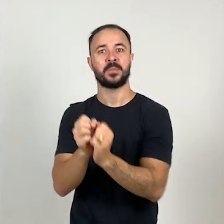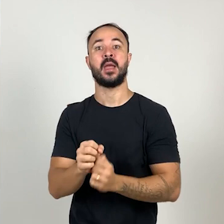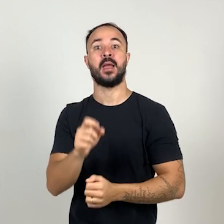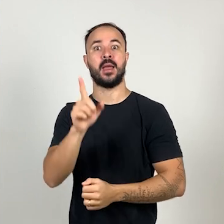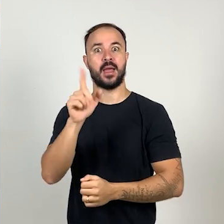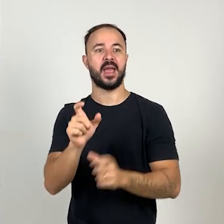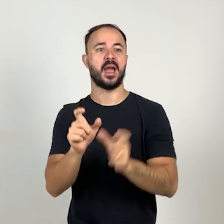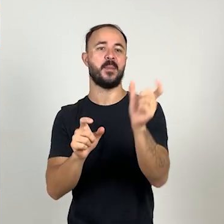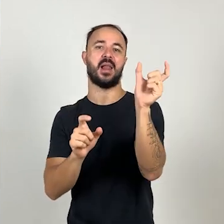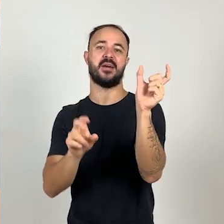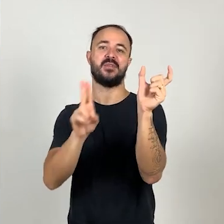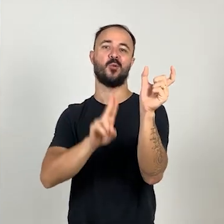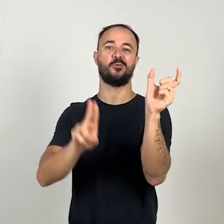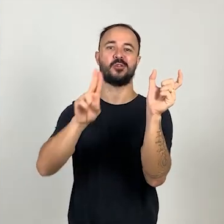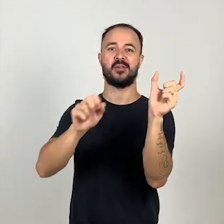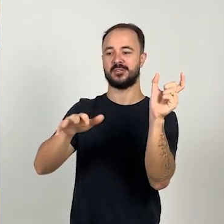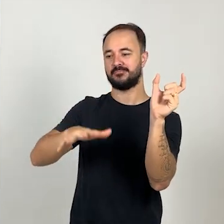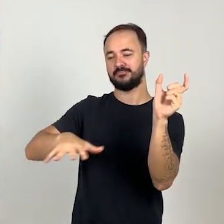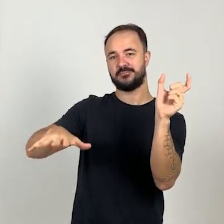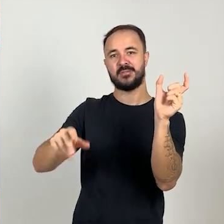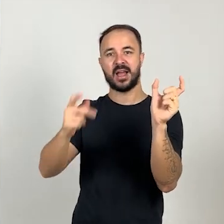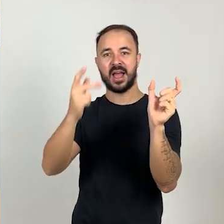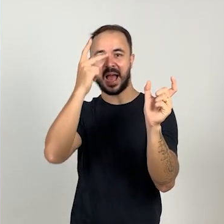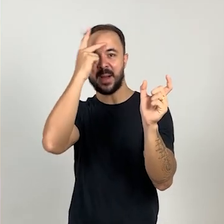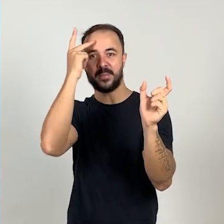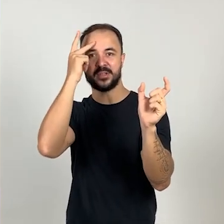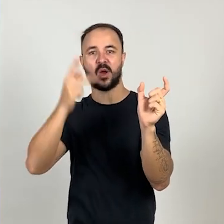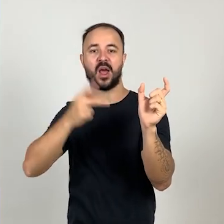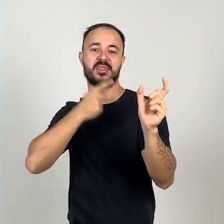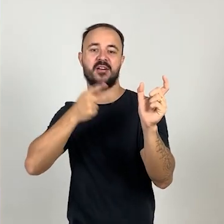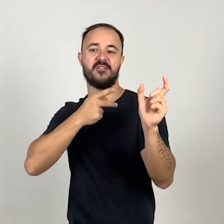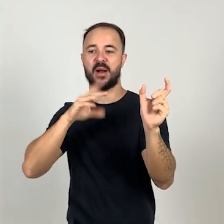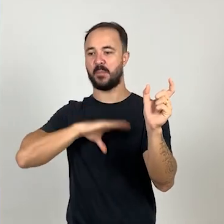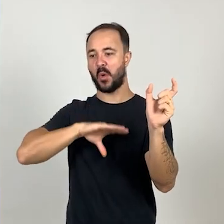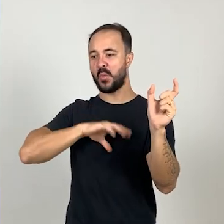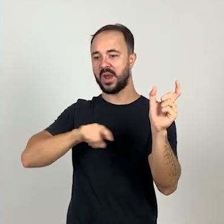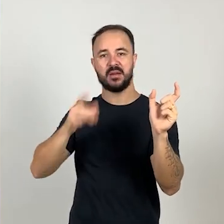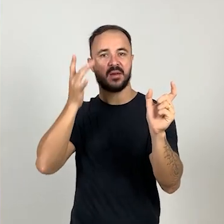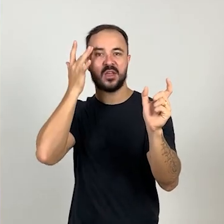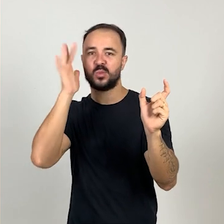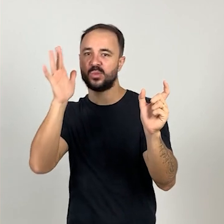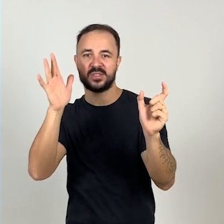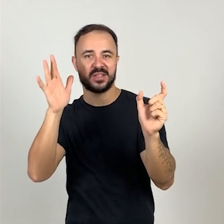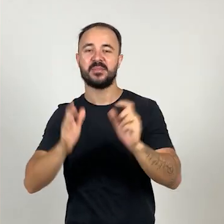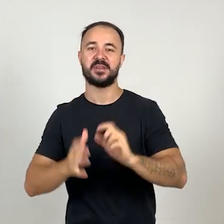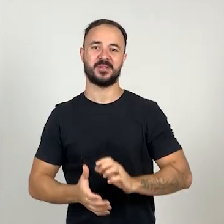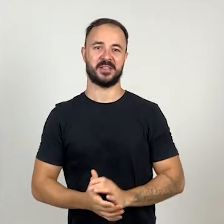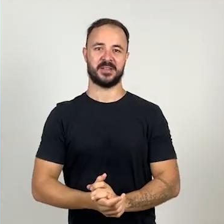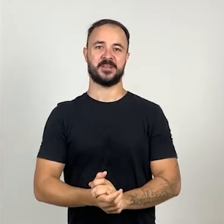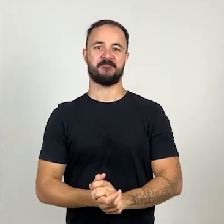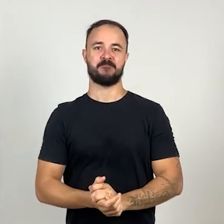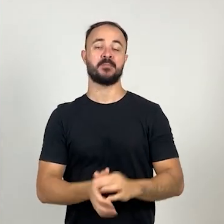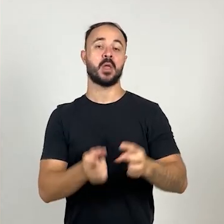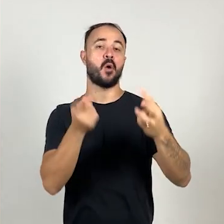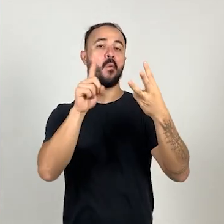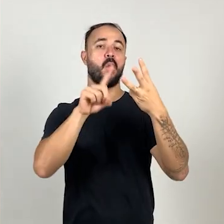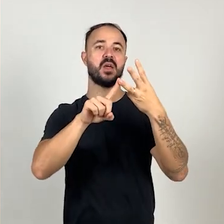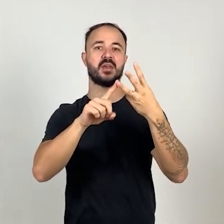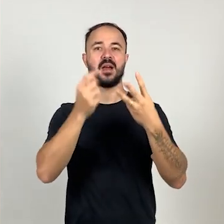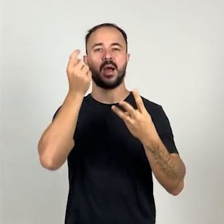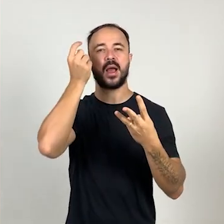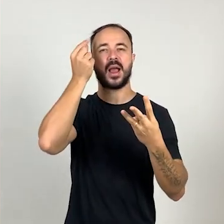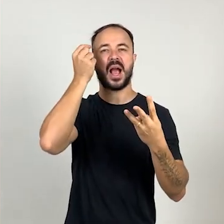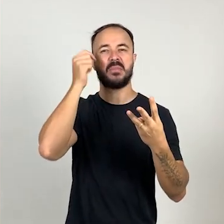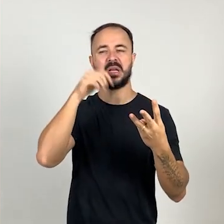referir a pessoas escravizadas que não falavam português. Cabelo ruim. A expressão cabelo ruim é racista,